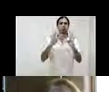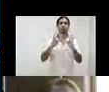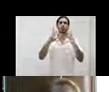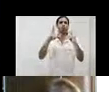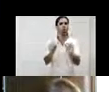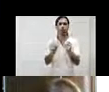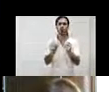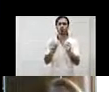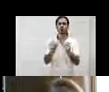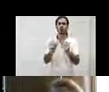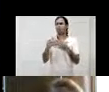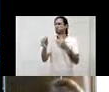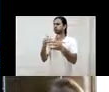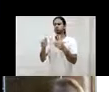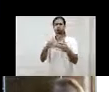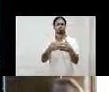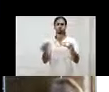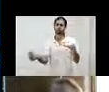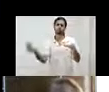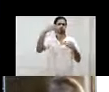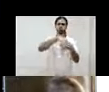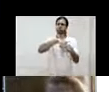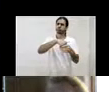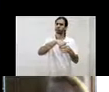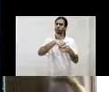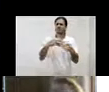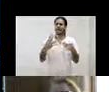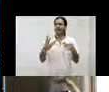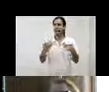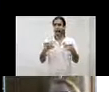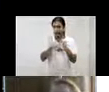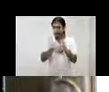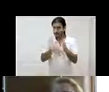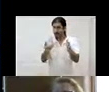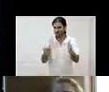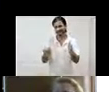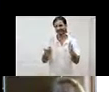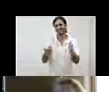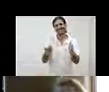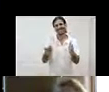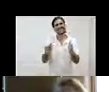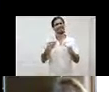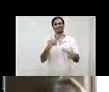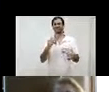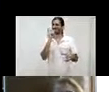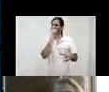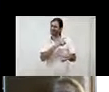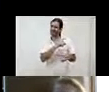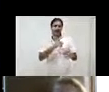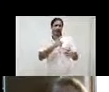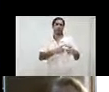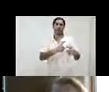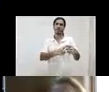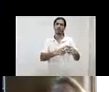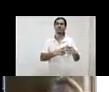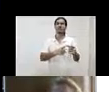qualitativa e não é verdade, isso vai depender dos objetivos de estudo, da hipótese levantada, do